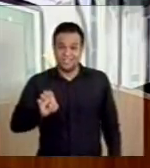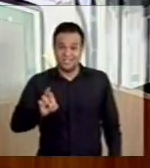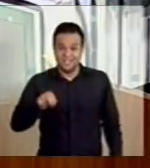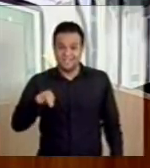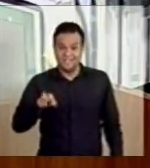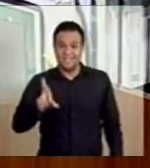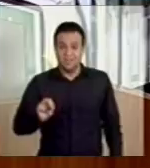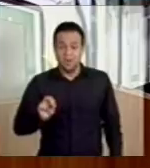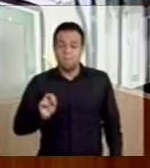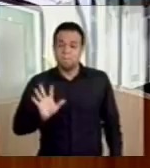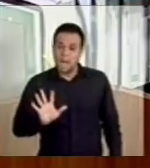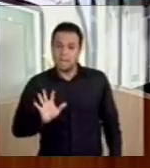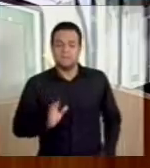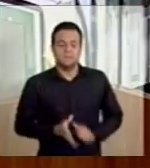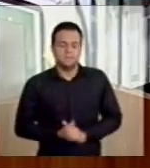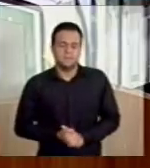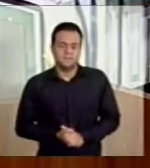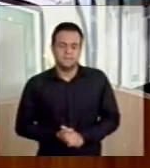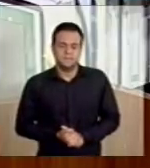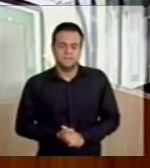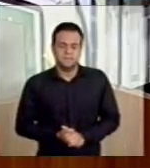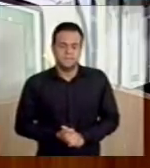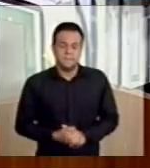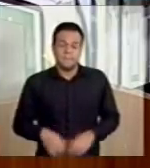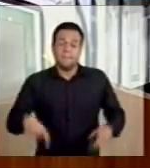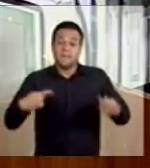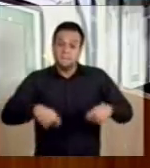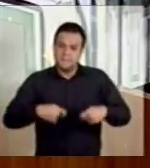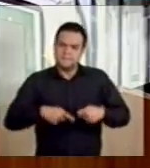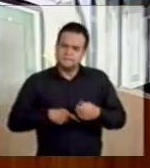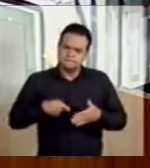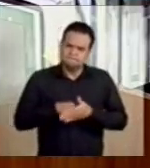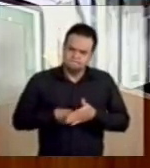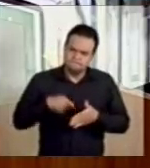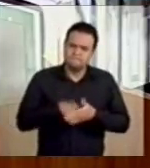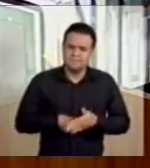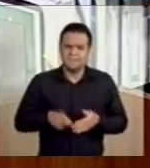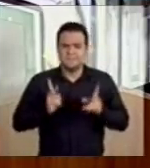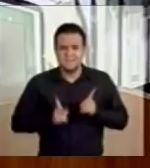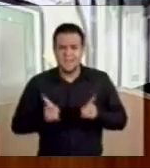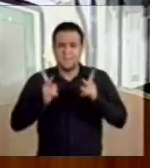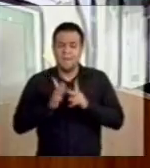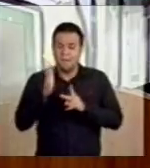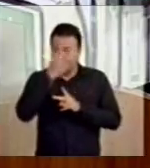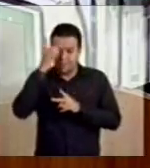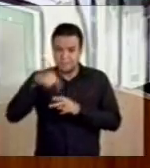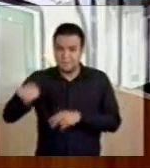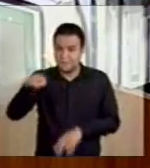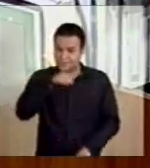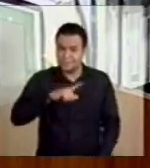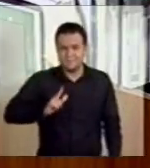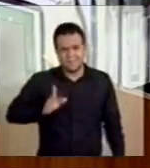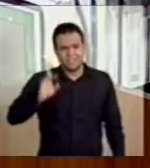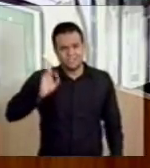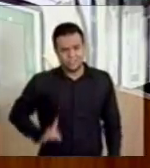presidente, é que é preciso insistir sempre que as pessoas têm o direito